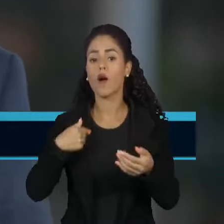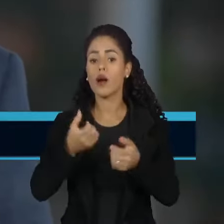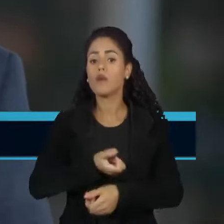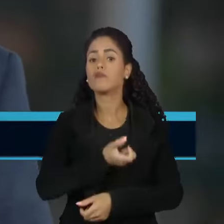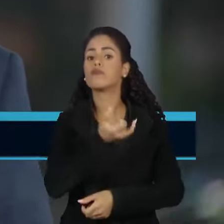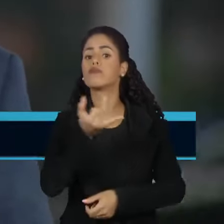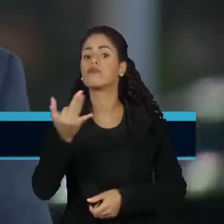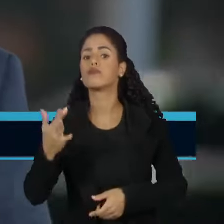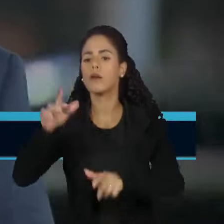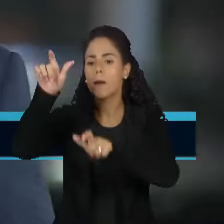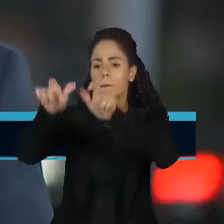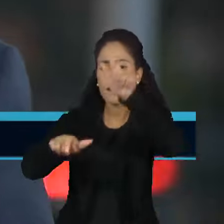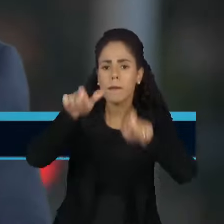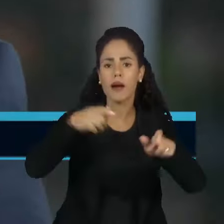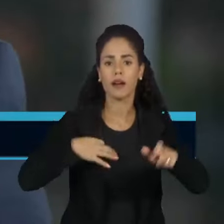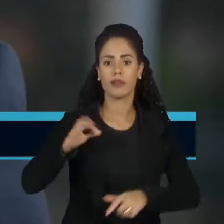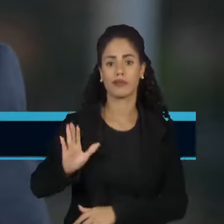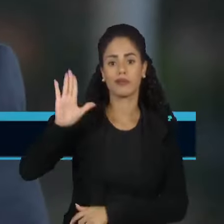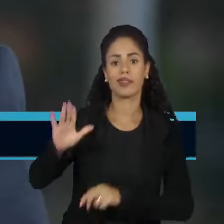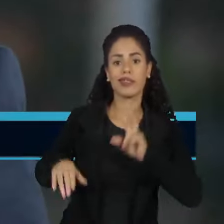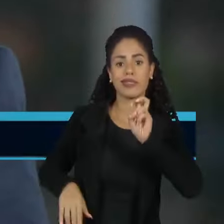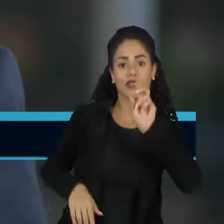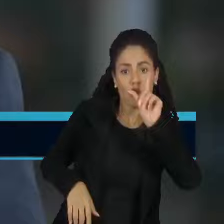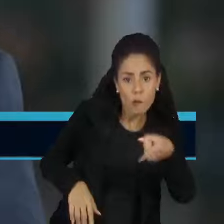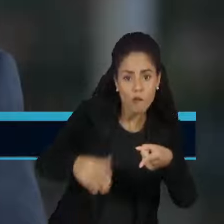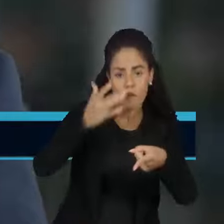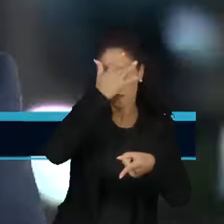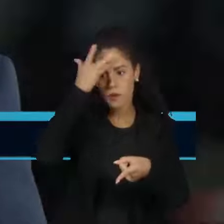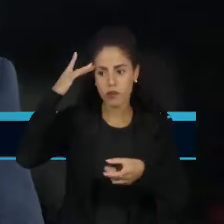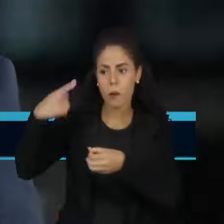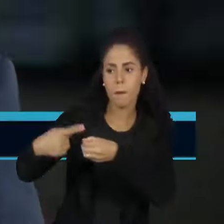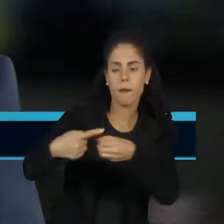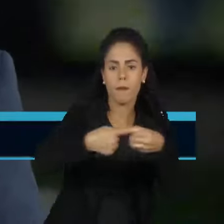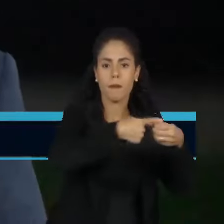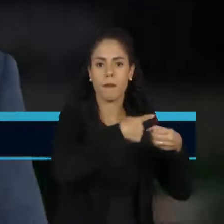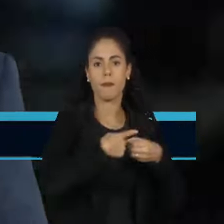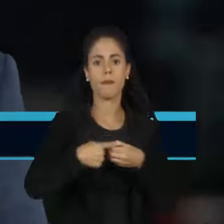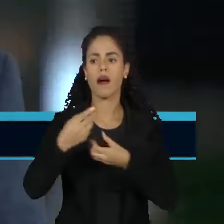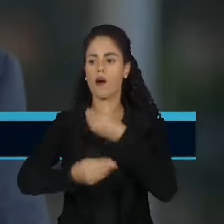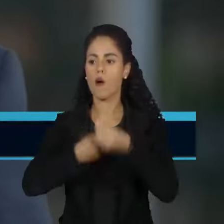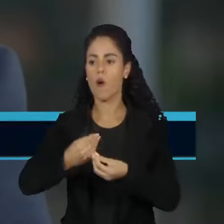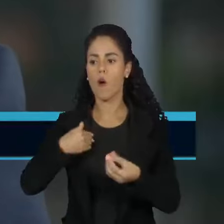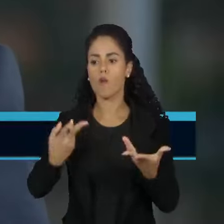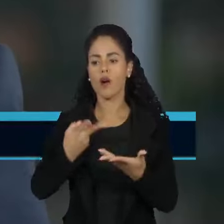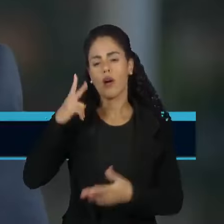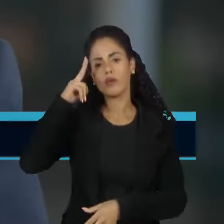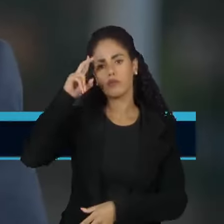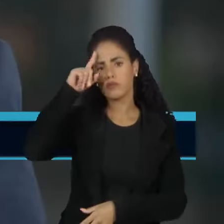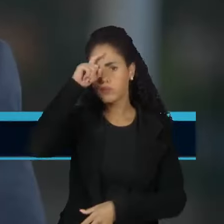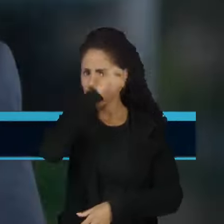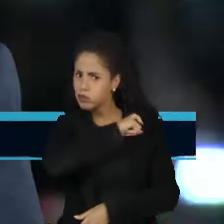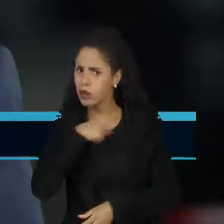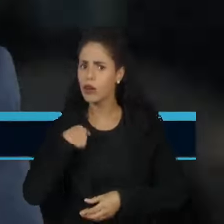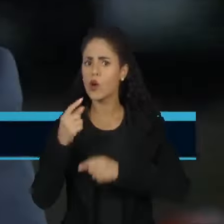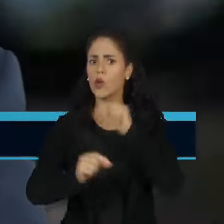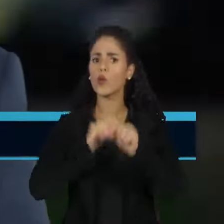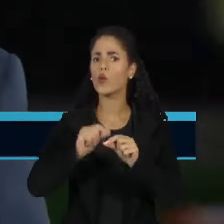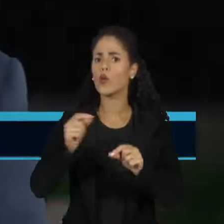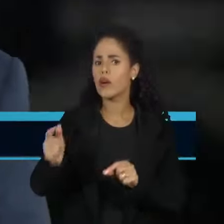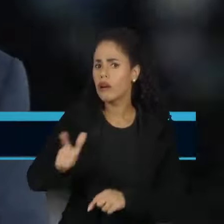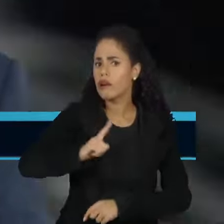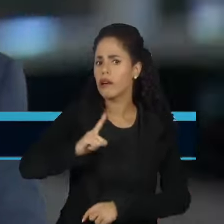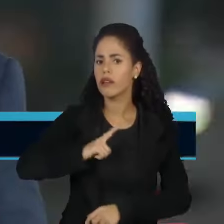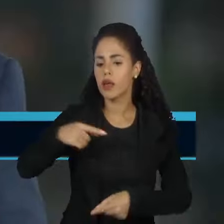de candidatos nos mais de 5 mil municípios brasileiros nas eleições de outubro e da dificuldade em definir o que seriam os